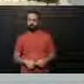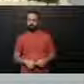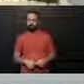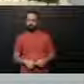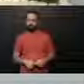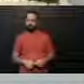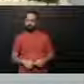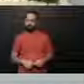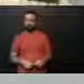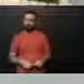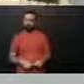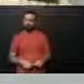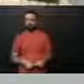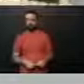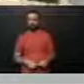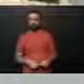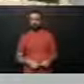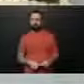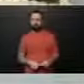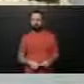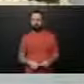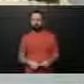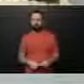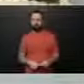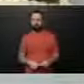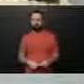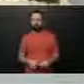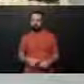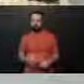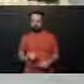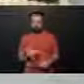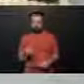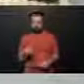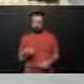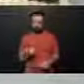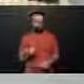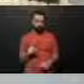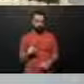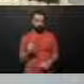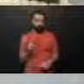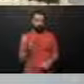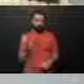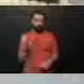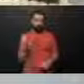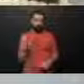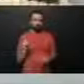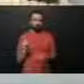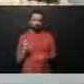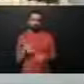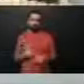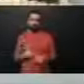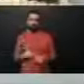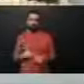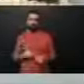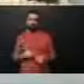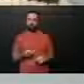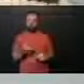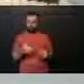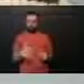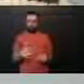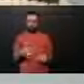fizemos o 1325. 1, 2, 3, 4, 5. Tudo